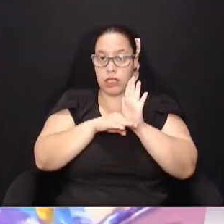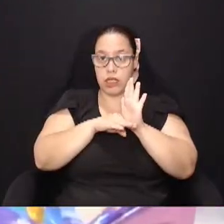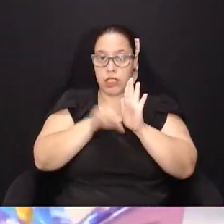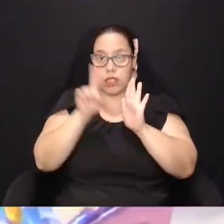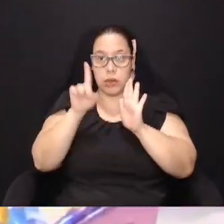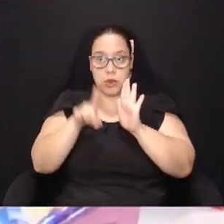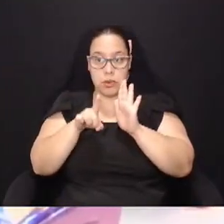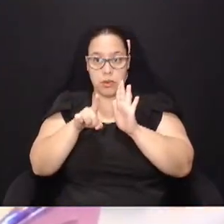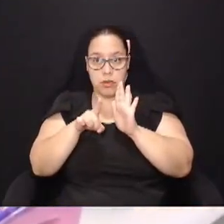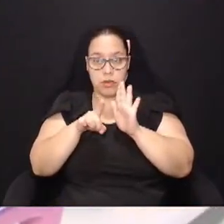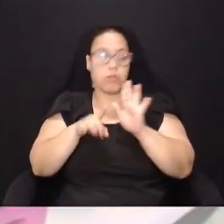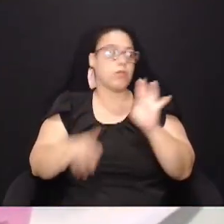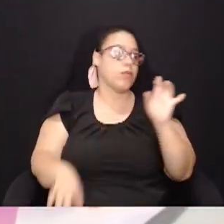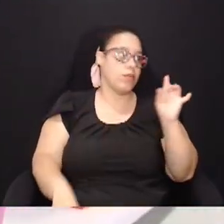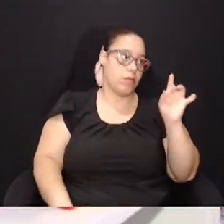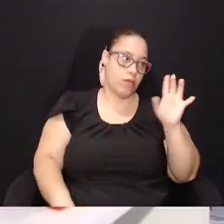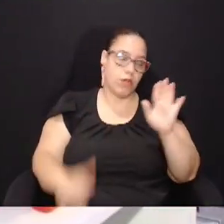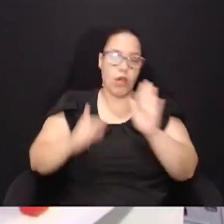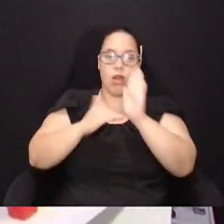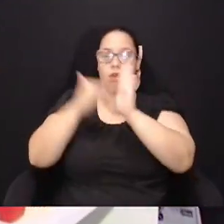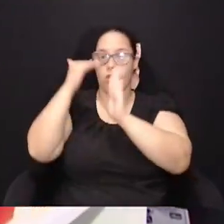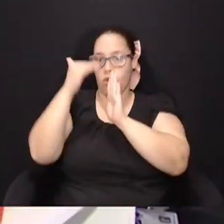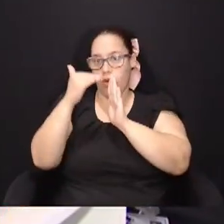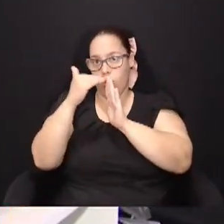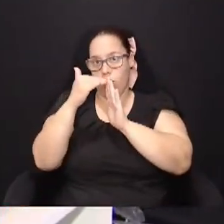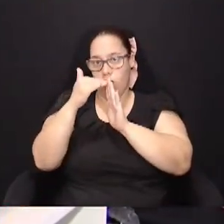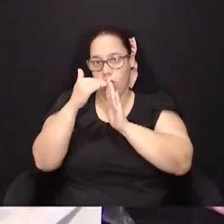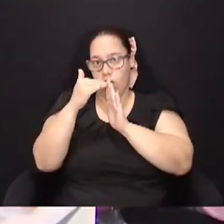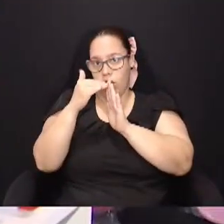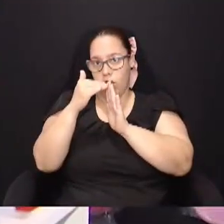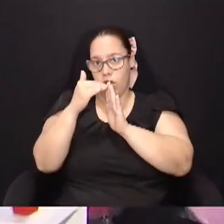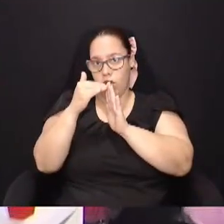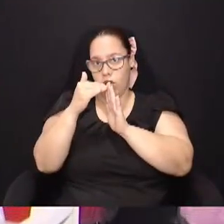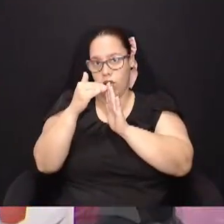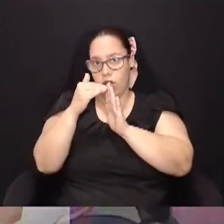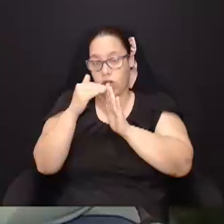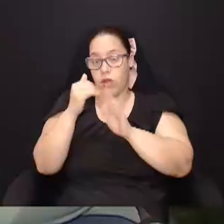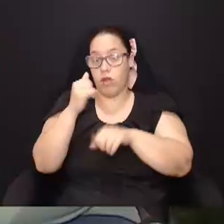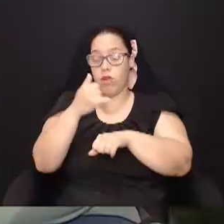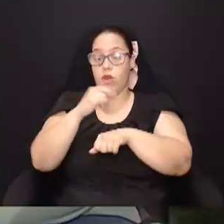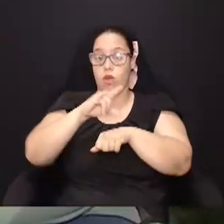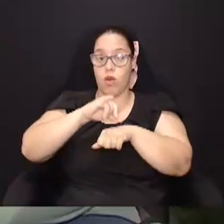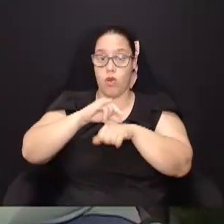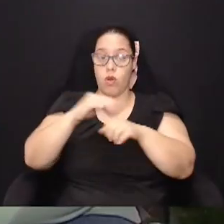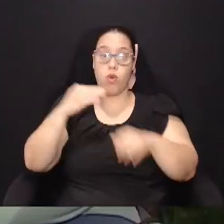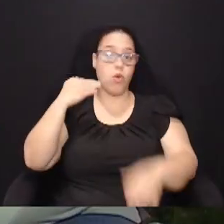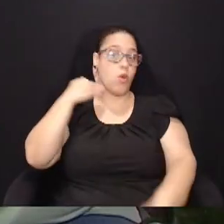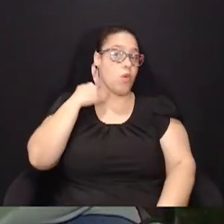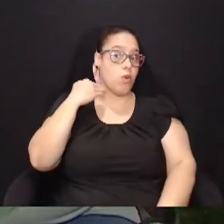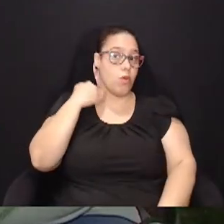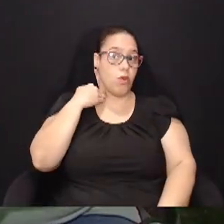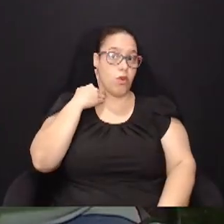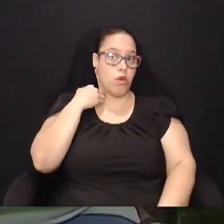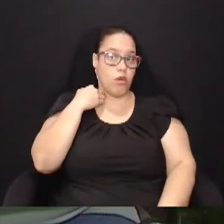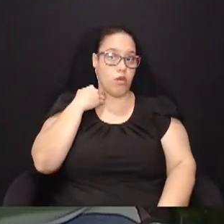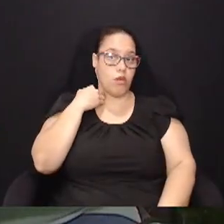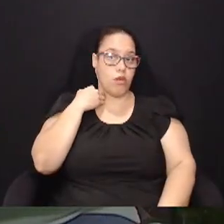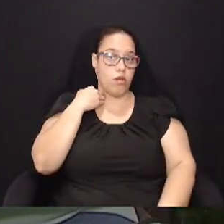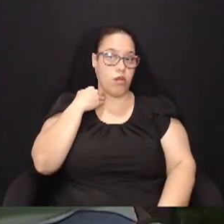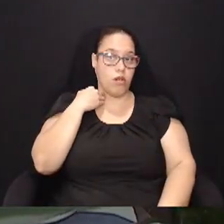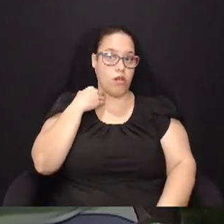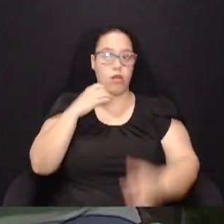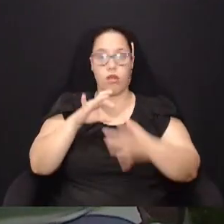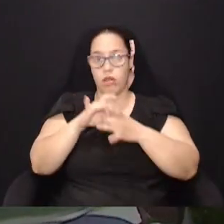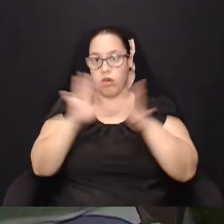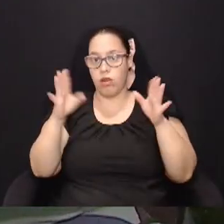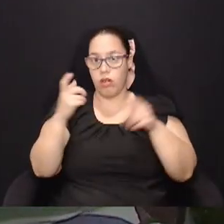ele é superior à remuneração do teu capital no banco, você se livra da dívida, você paga à